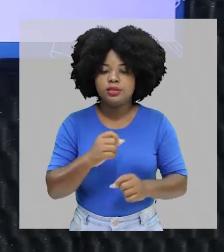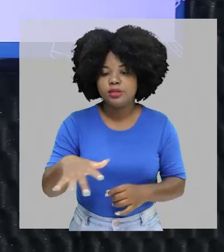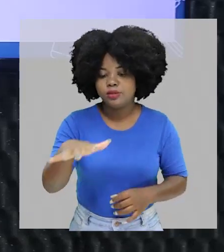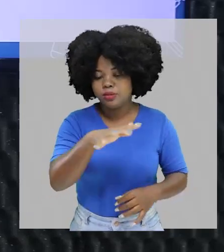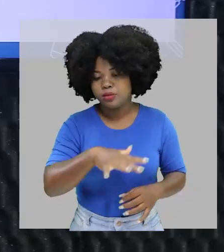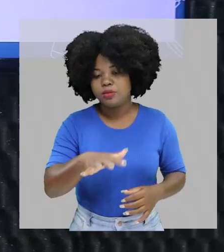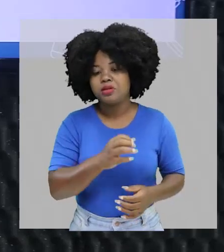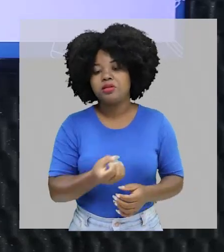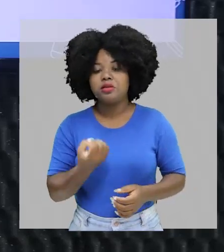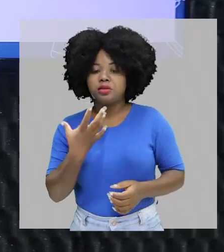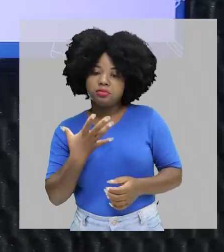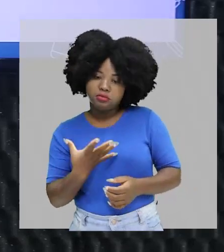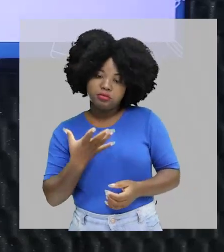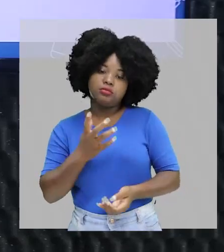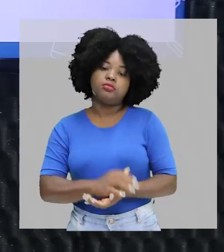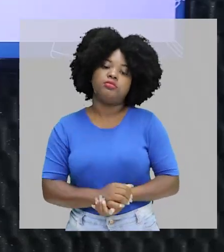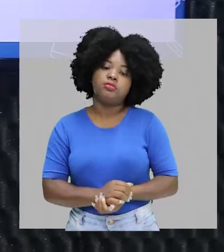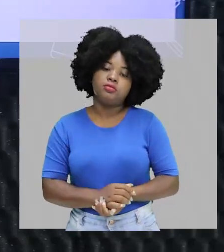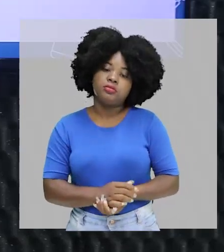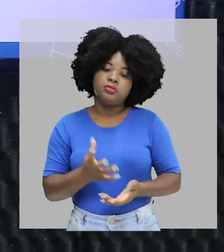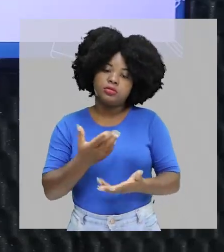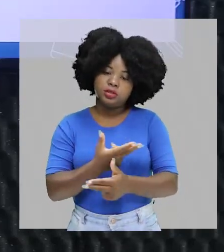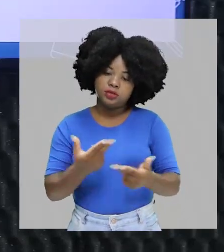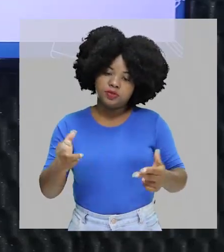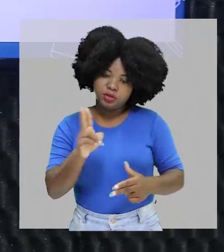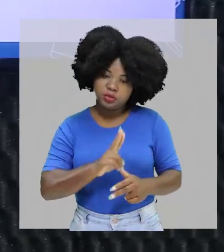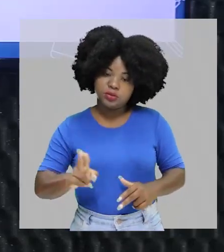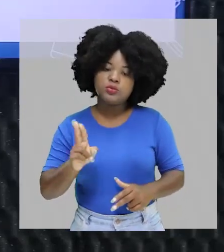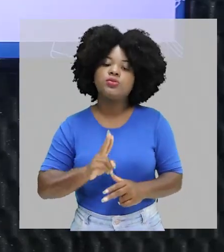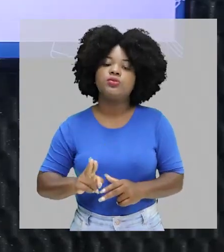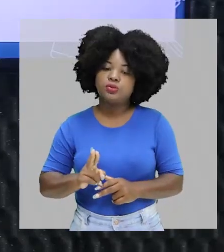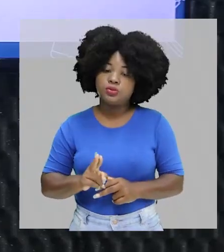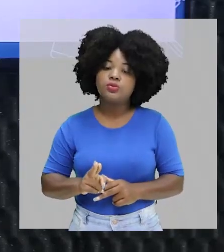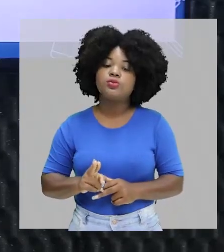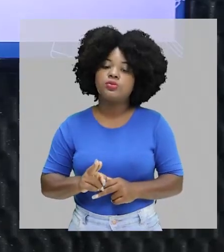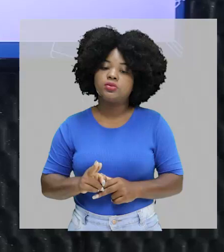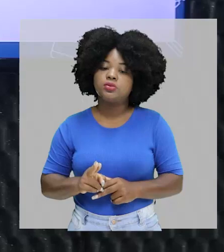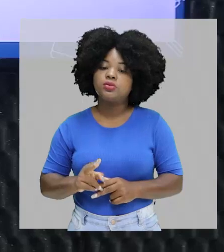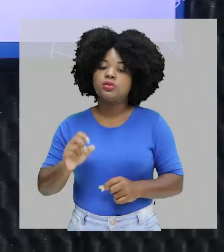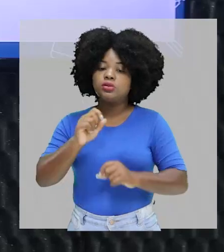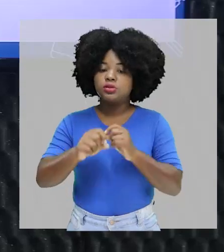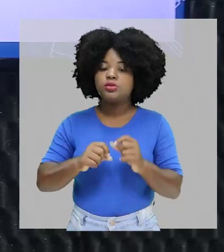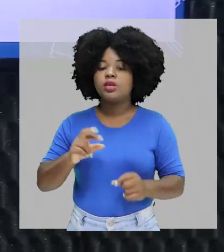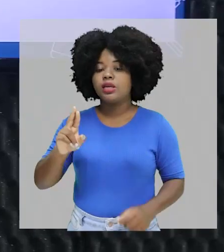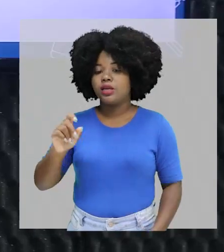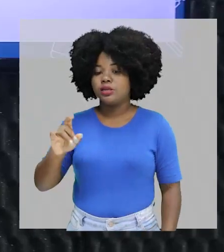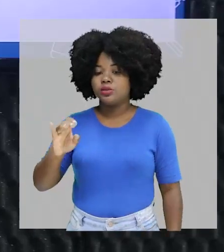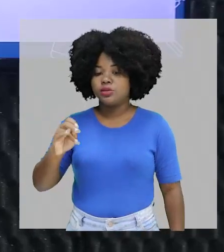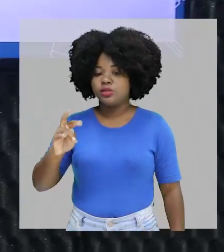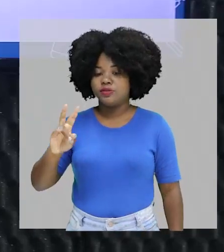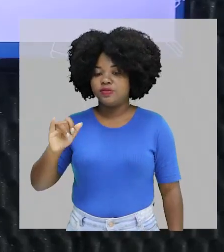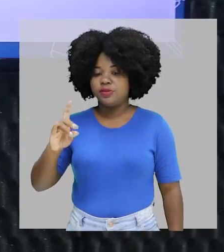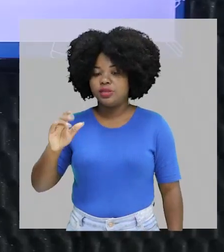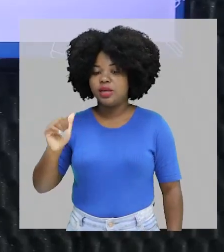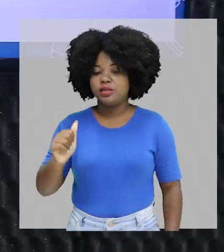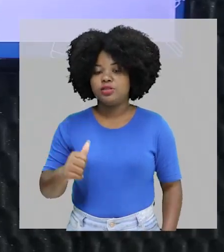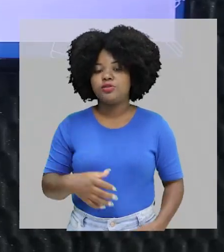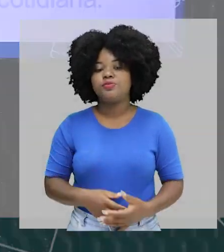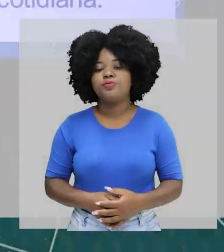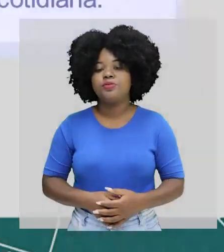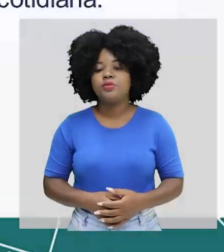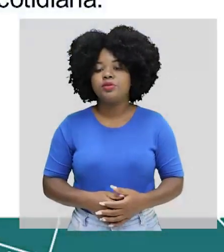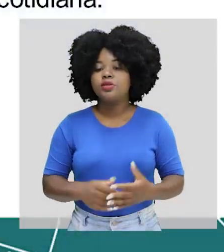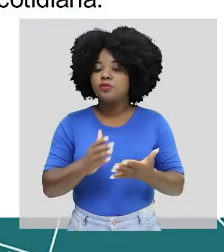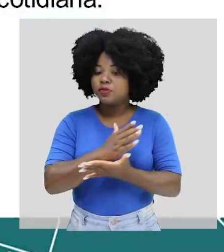aplicações benéficas, ok? Dessa radioatividade. Então, um pouquinho da nossa aula de hoje